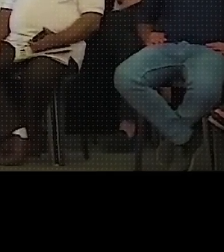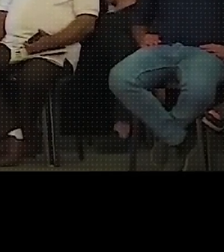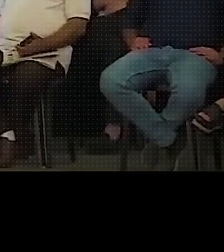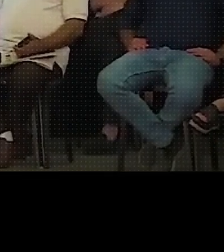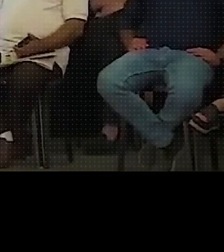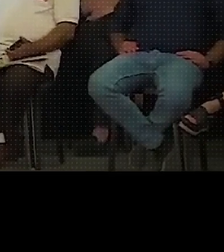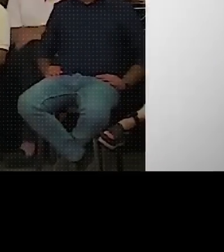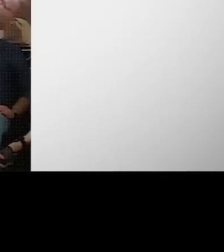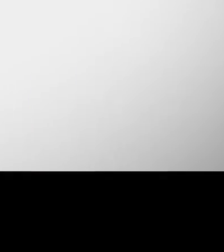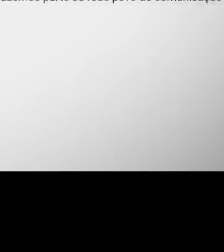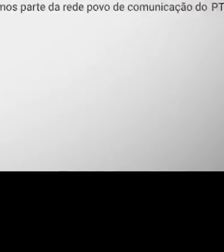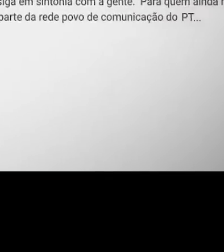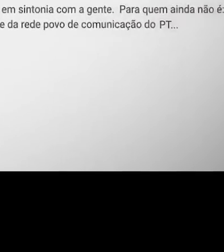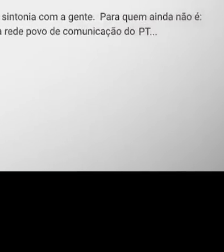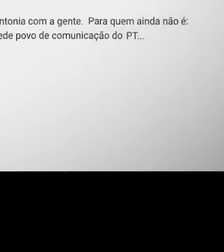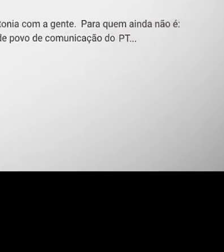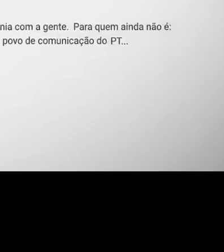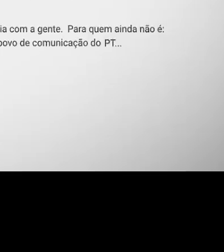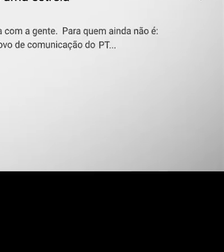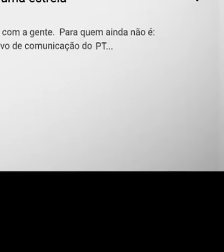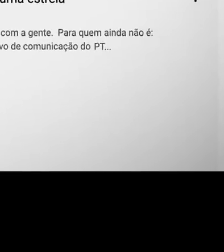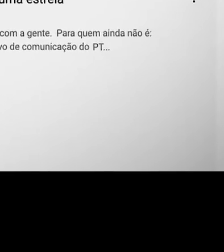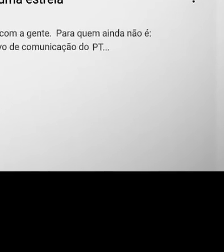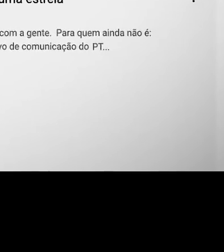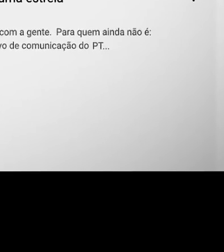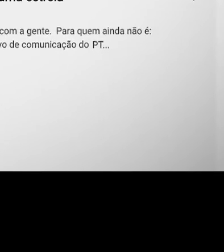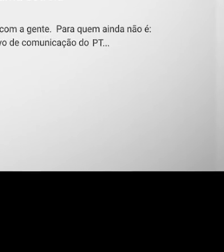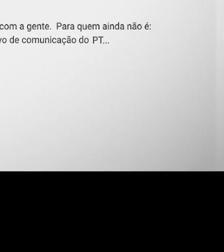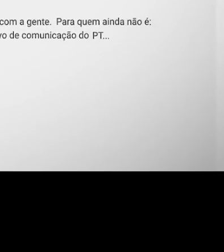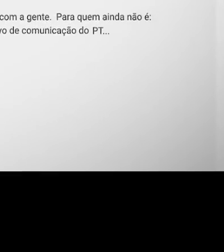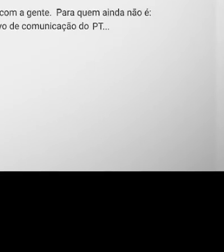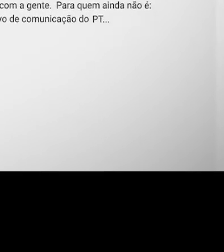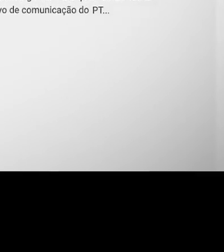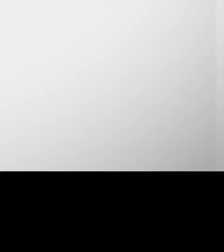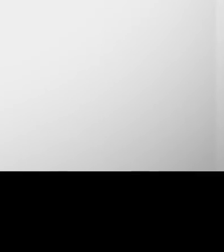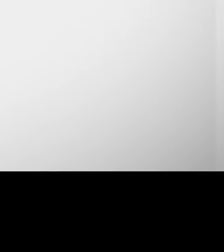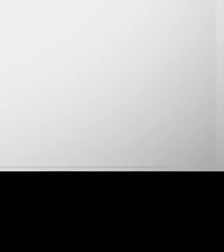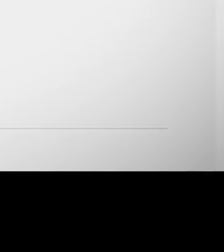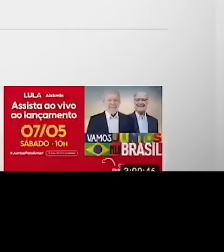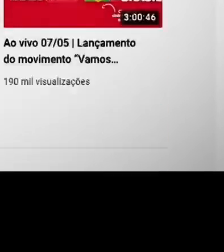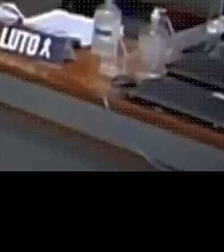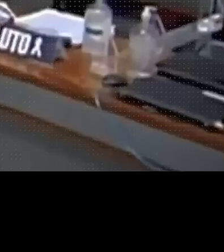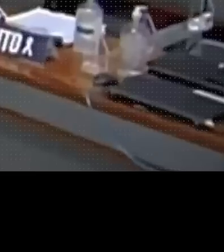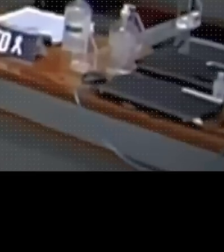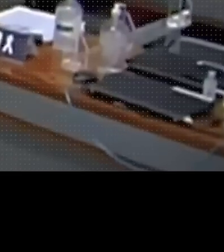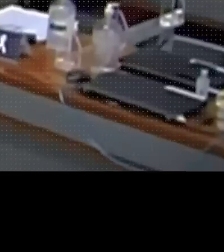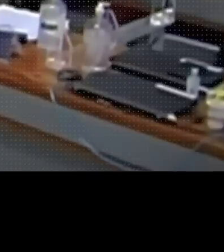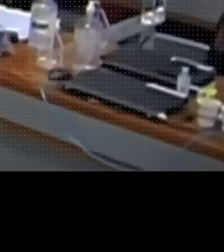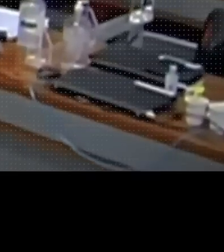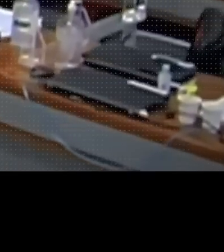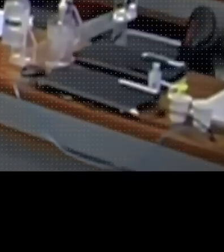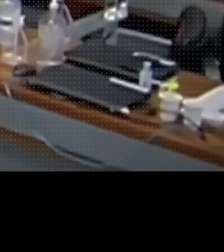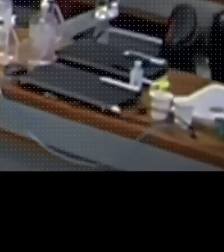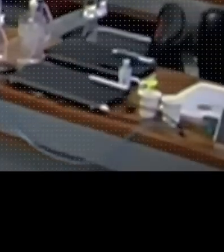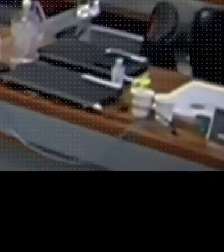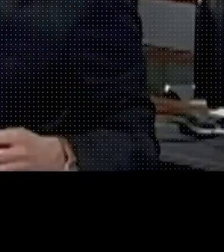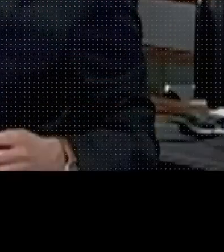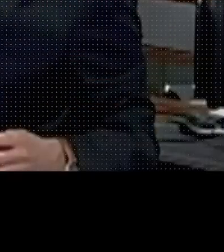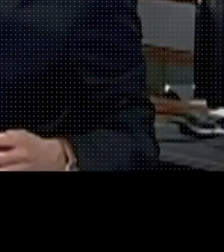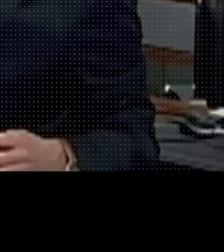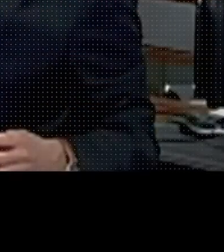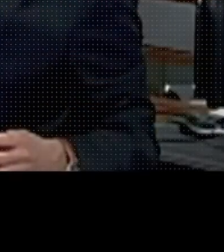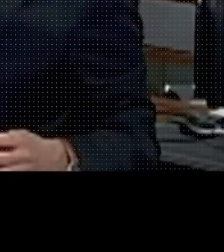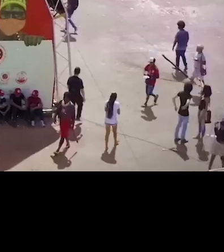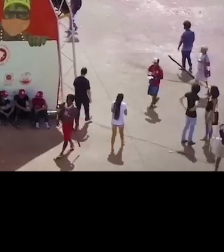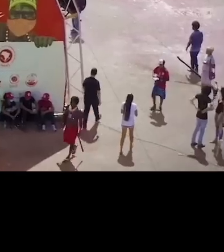importa a situação, a gente sempre toma partido da verdade. Estamos presentes nos momentos de